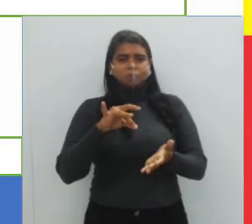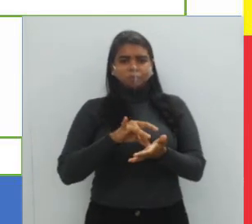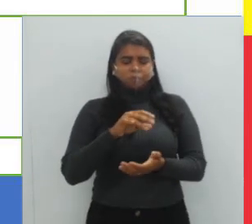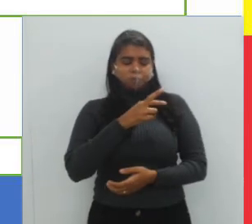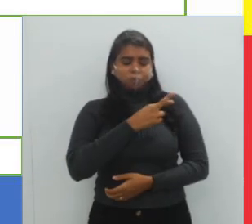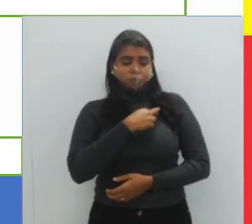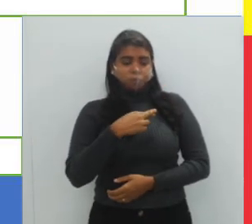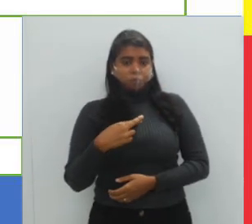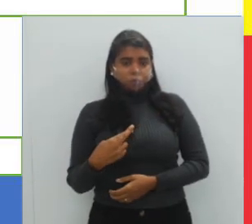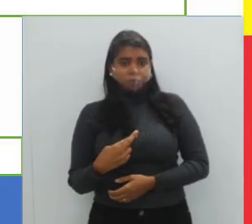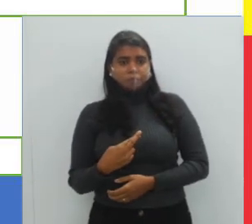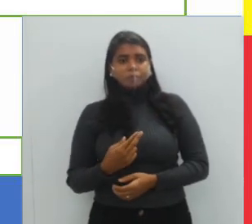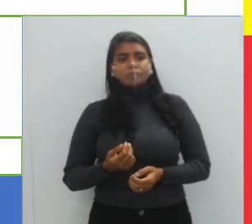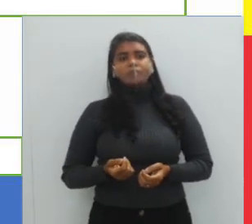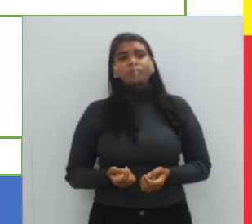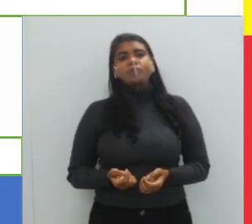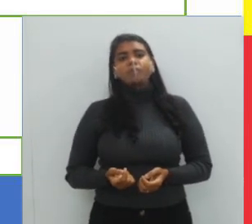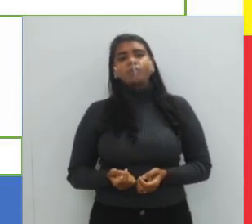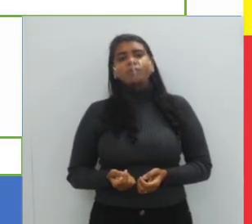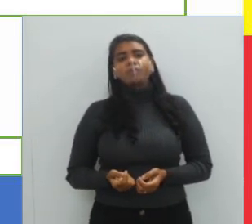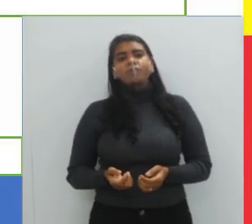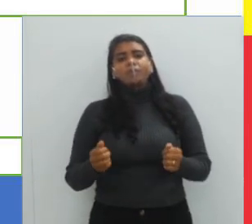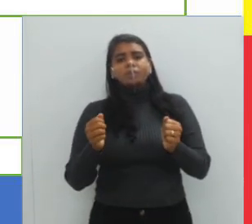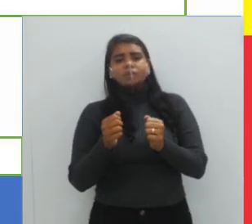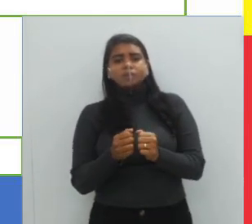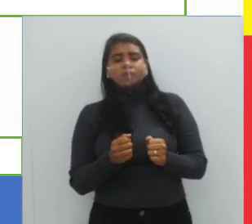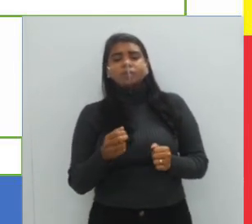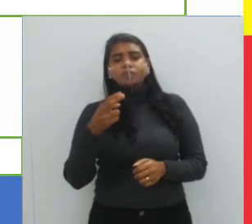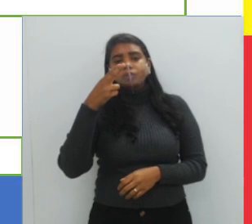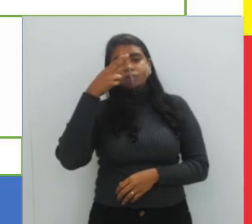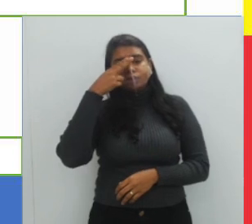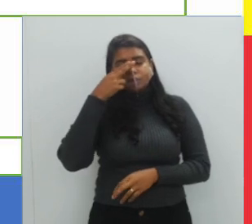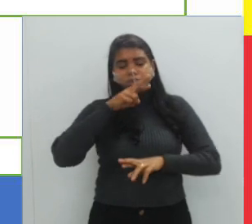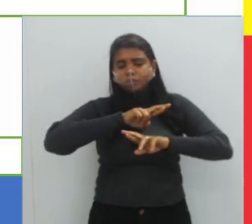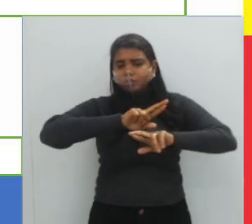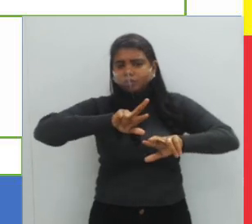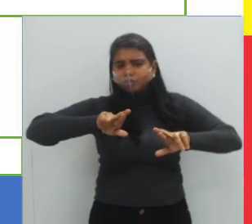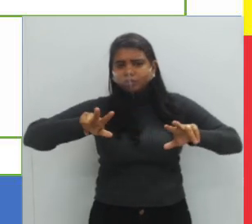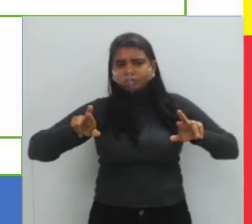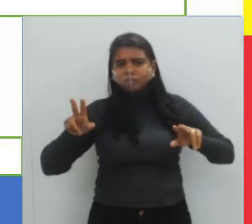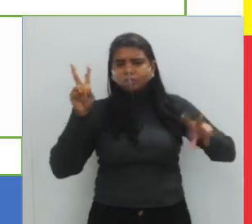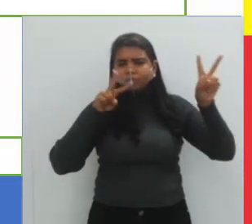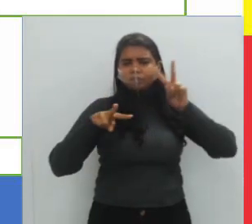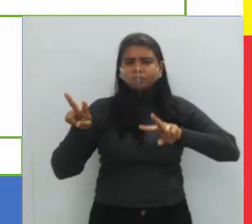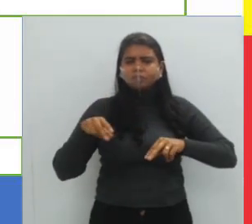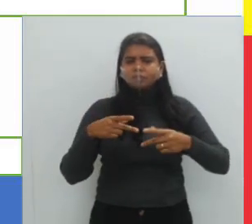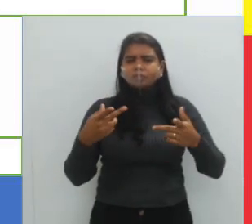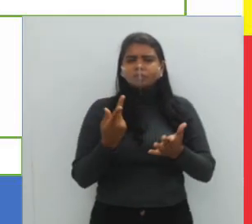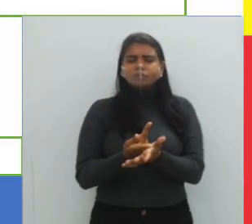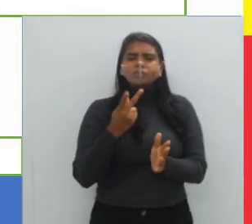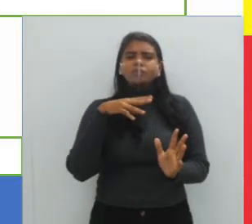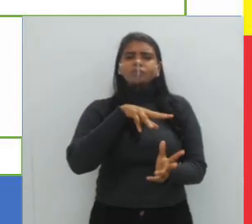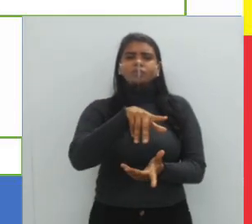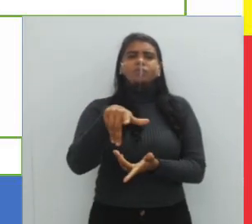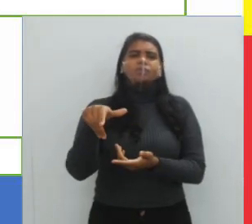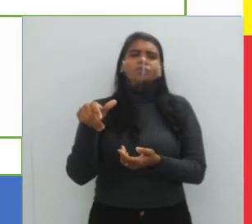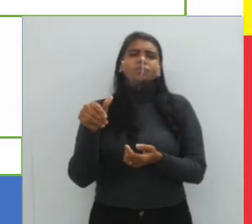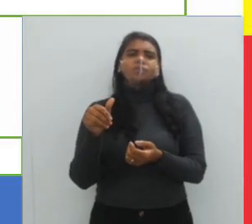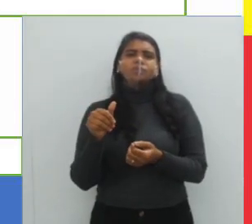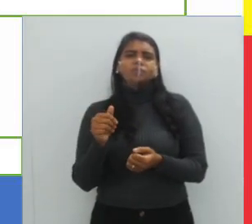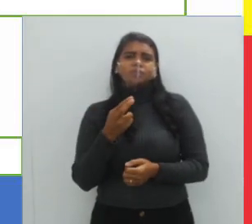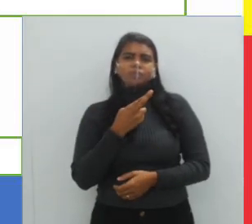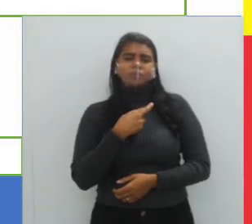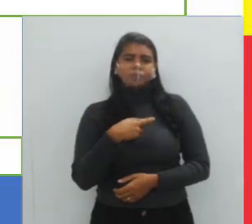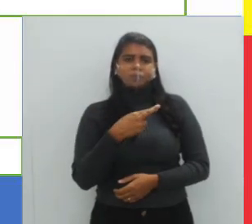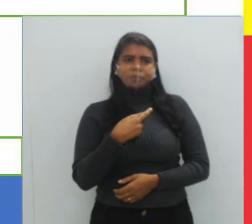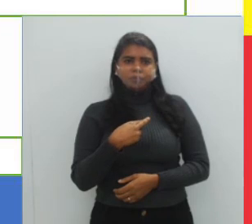conceito de religião em si está relacionado ao conjunto de crenças e visões de mundo que formam as noções